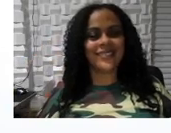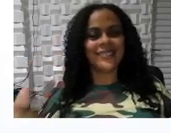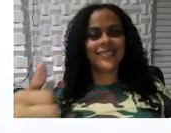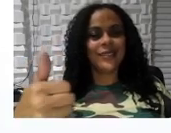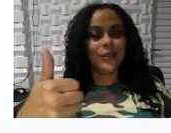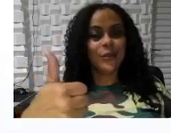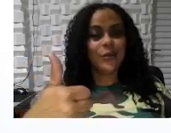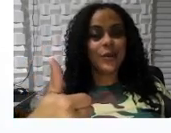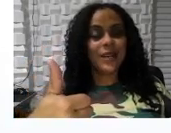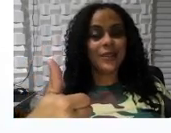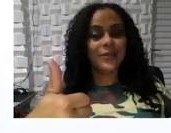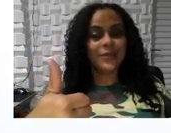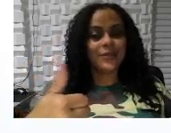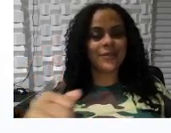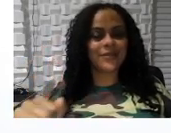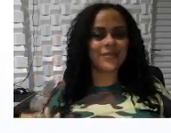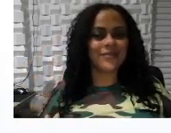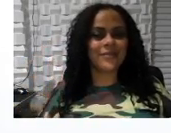1 ano.